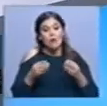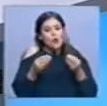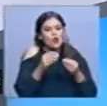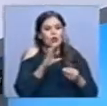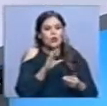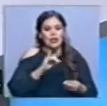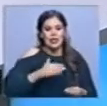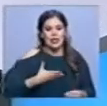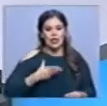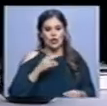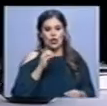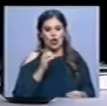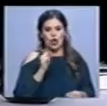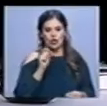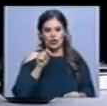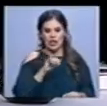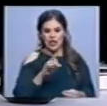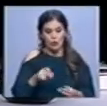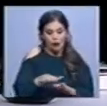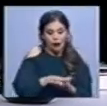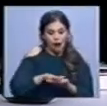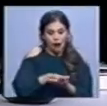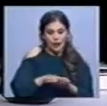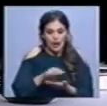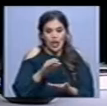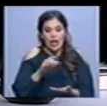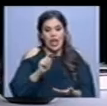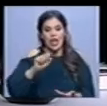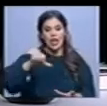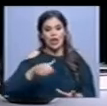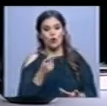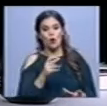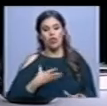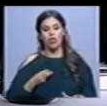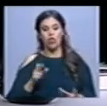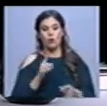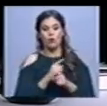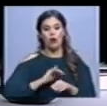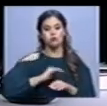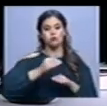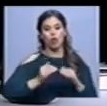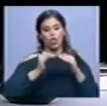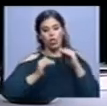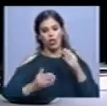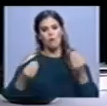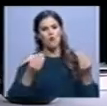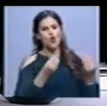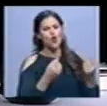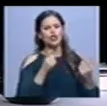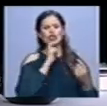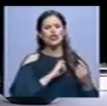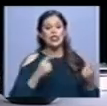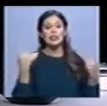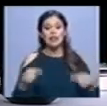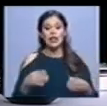na zona equatorial e isso quer dizer que, provavelmente, por baixo da superfície, temos também grandes quantidades de gelo. Isto é